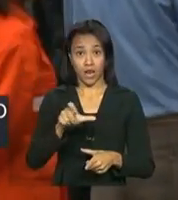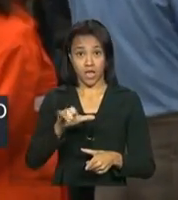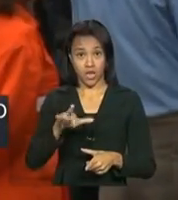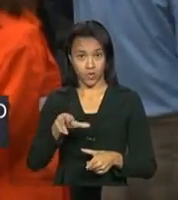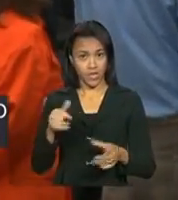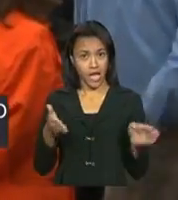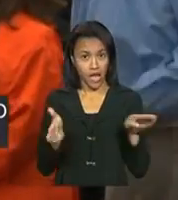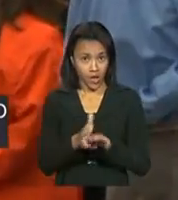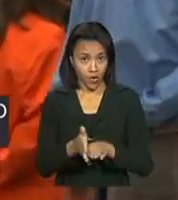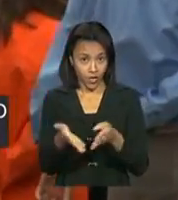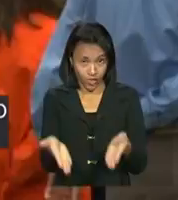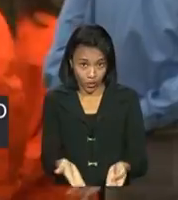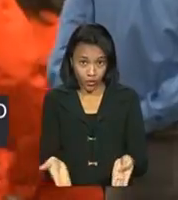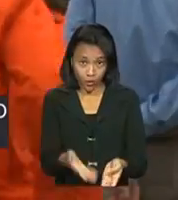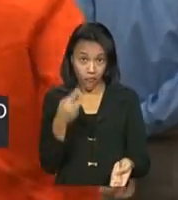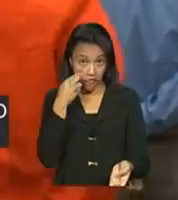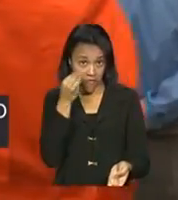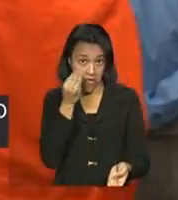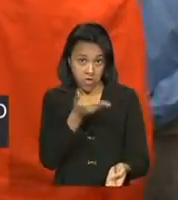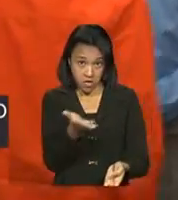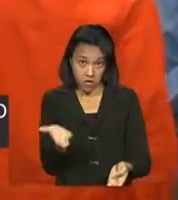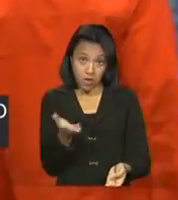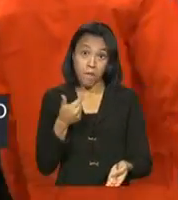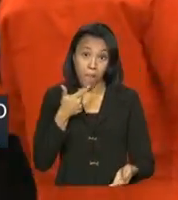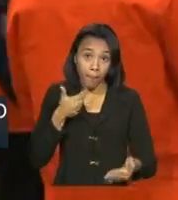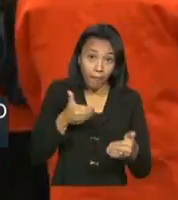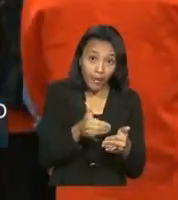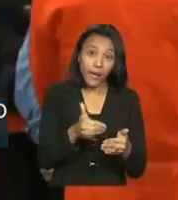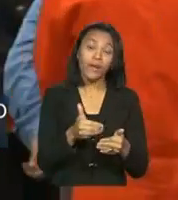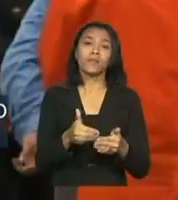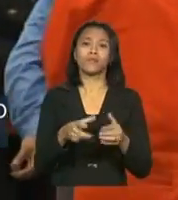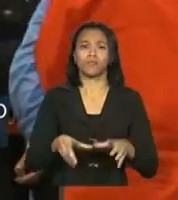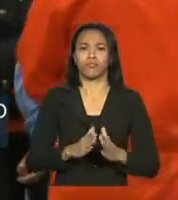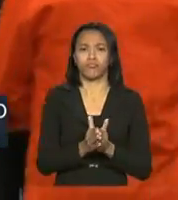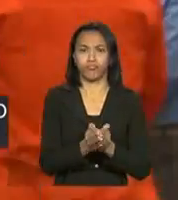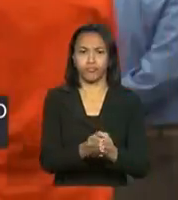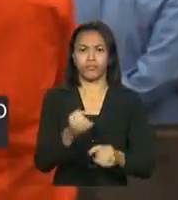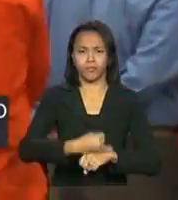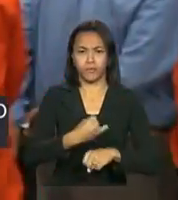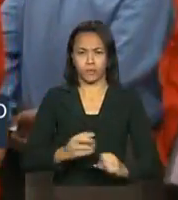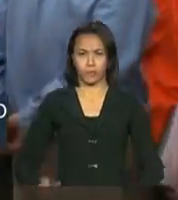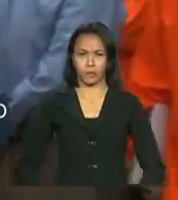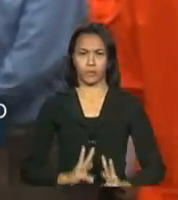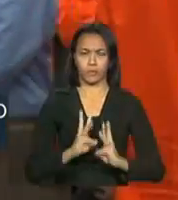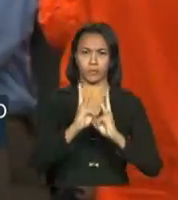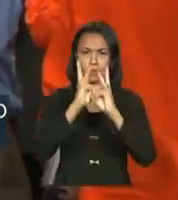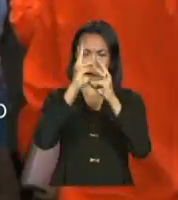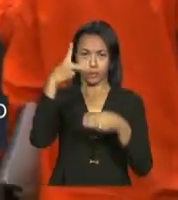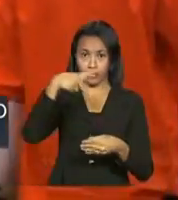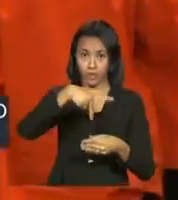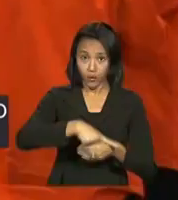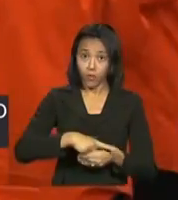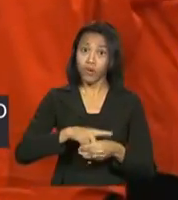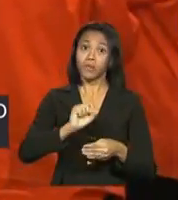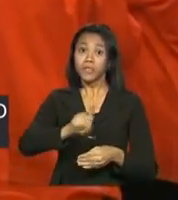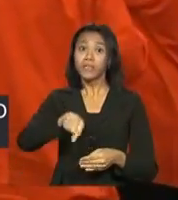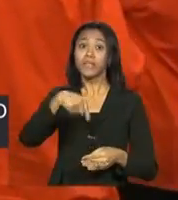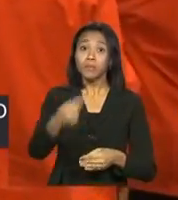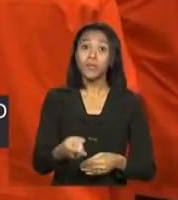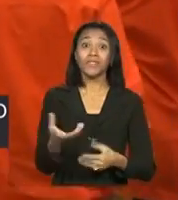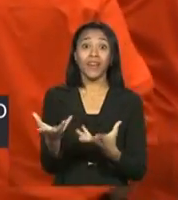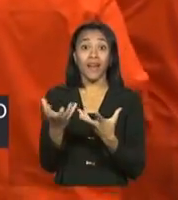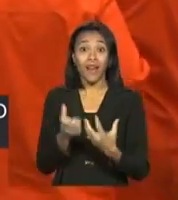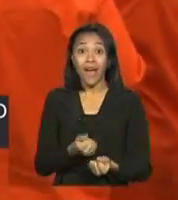então neste ponto aí perto da plataforma, o local onde está sendo construída a plataforma, e a presidenta está sendo então